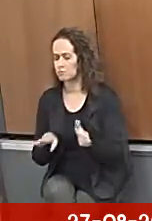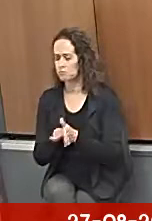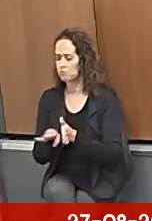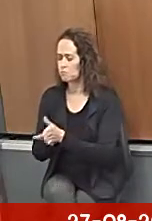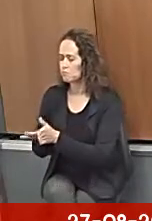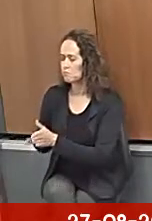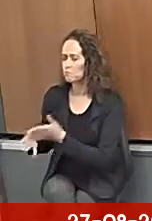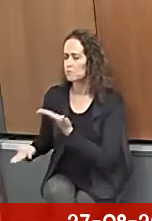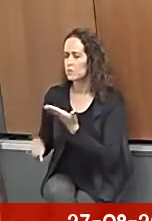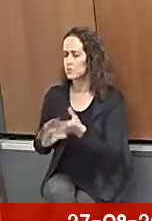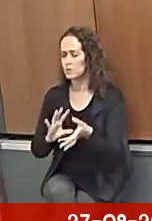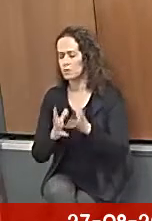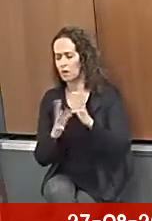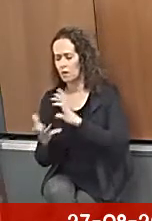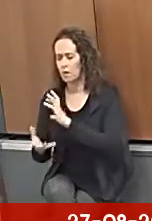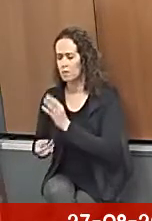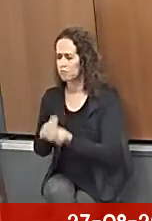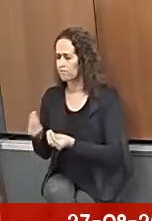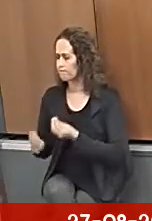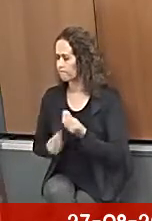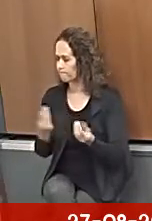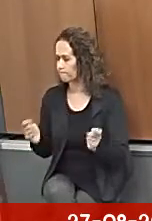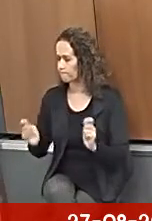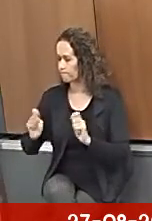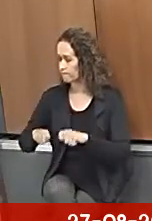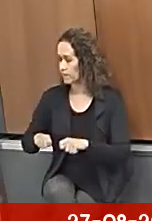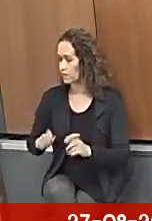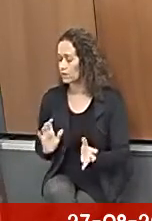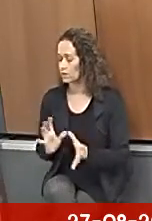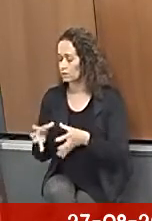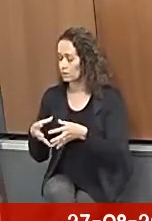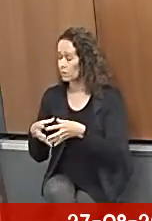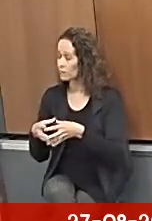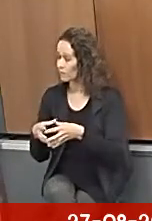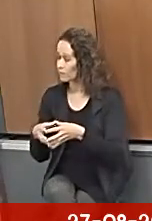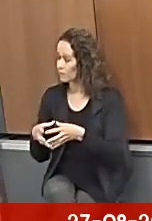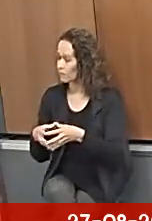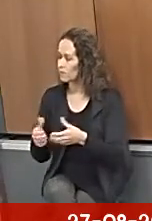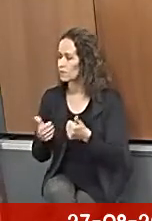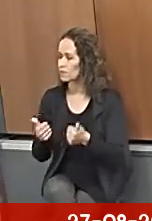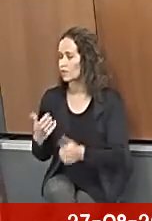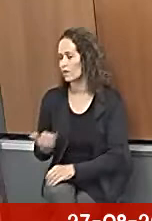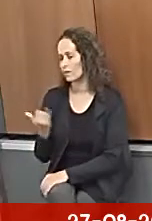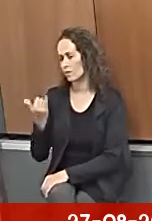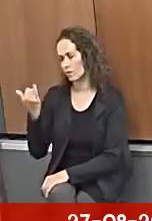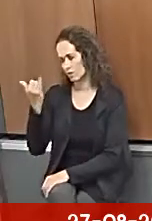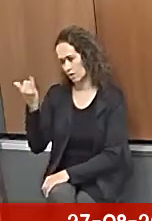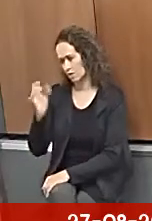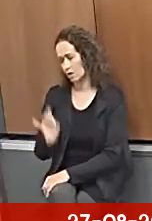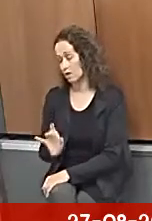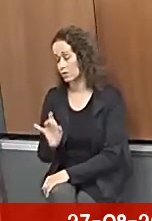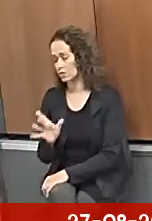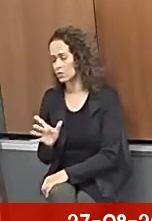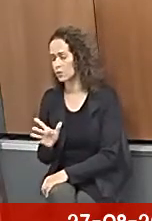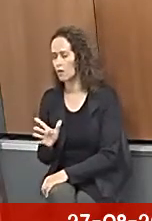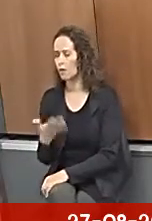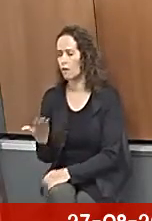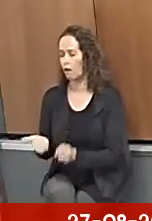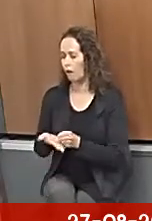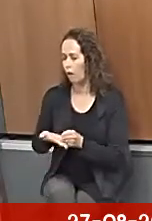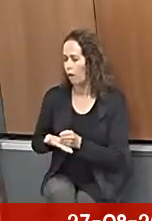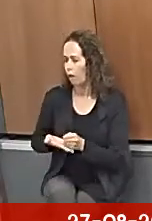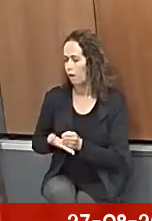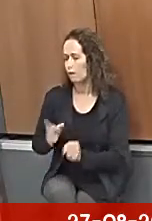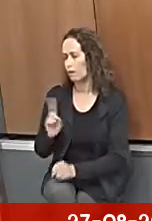várias possibilidades e e interessante que essa comissão está incluída nessa época josé guilherme professor clay de não ficar só no superficial a gente tem